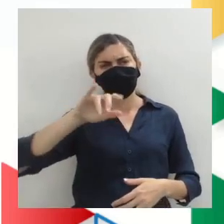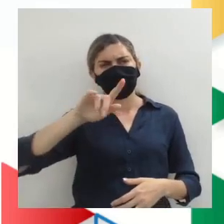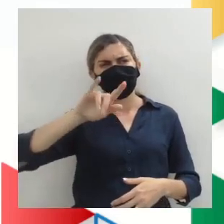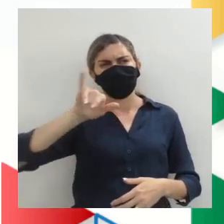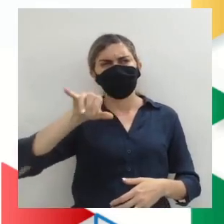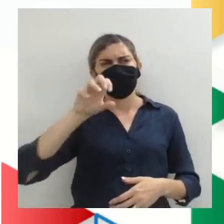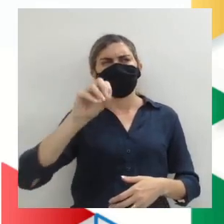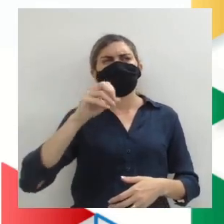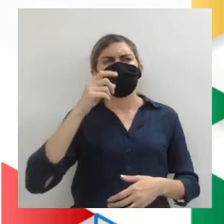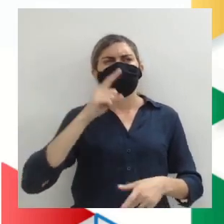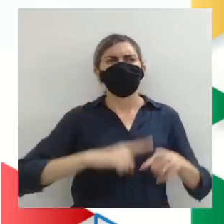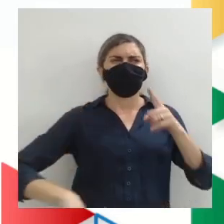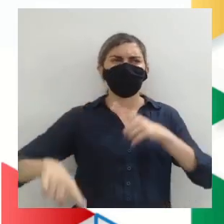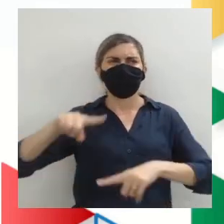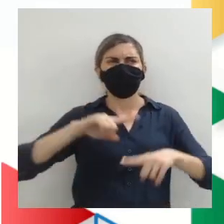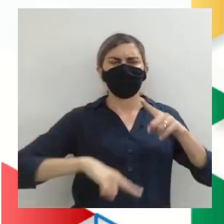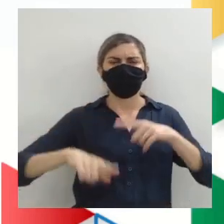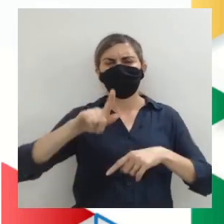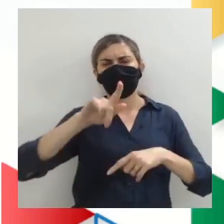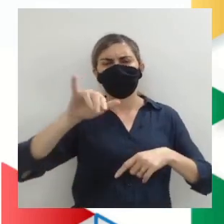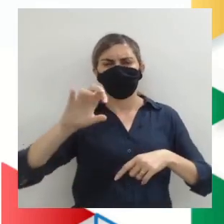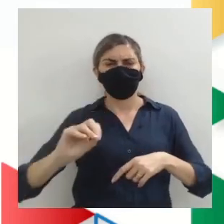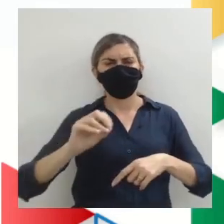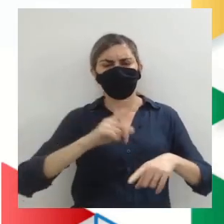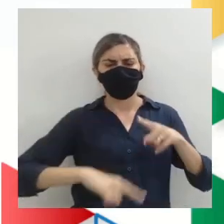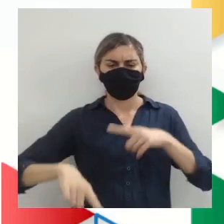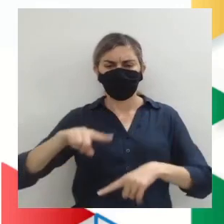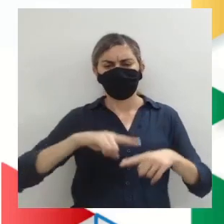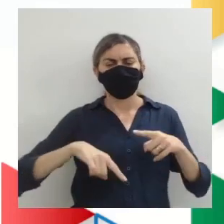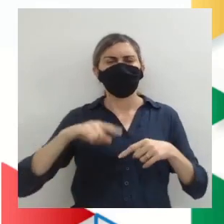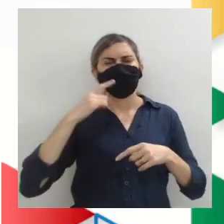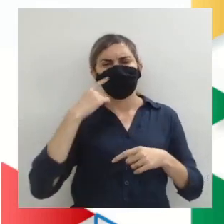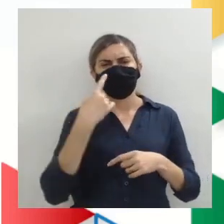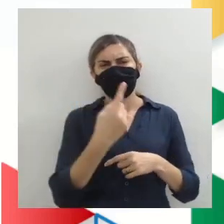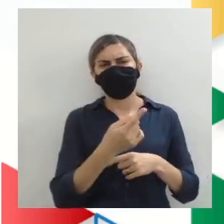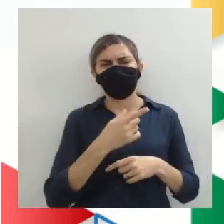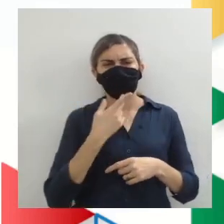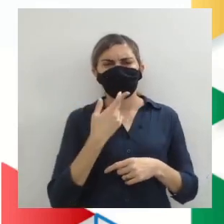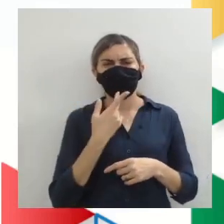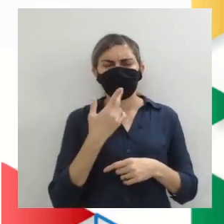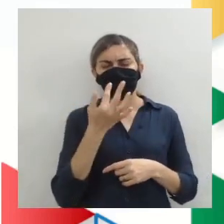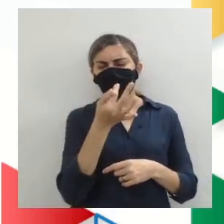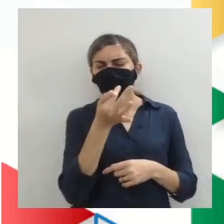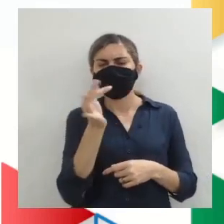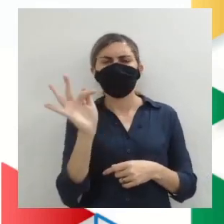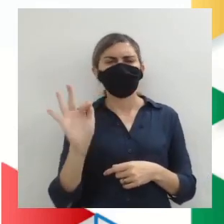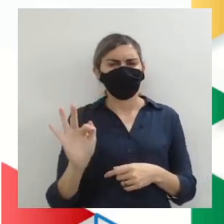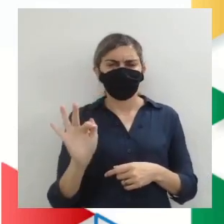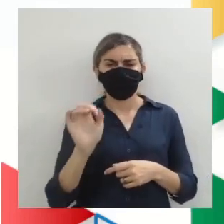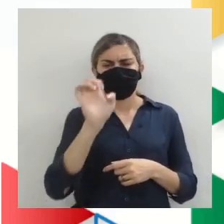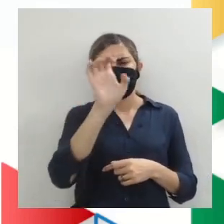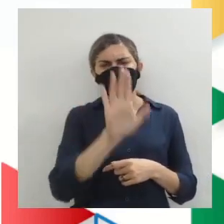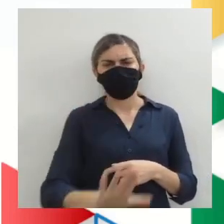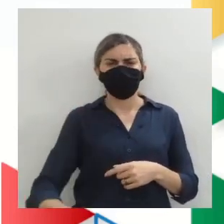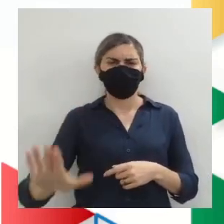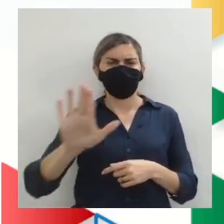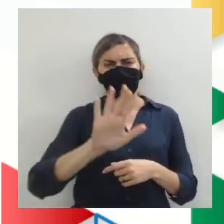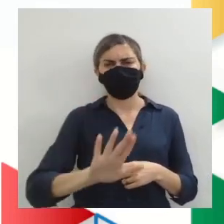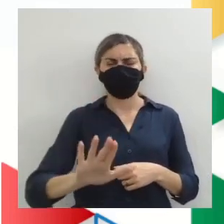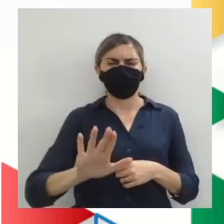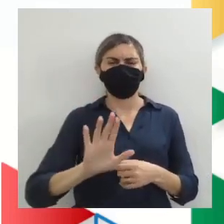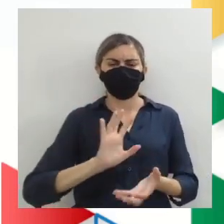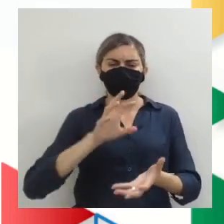império dominado pelos francofônicos, ou seja, aqueles que falam francês, na Europa Ocidental